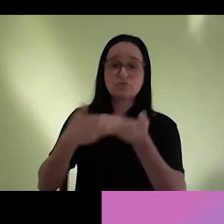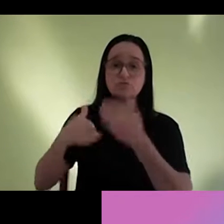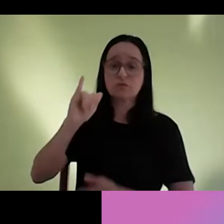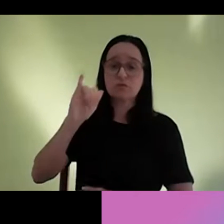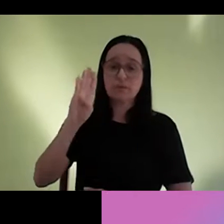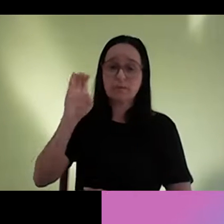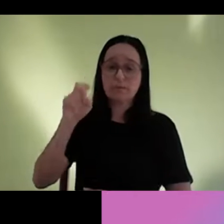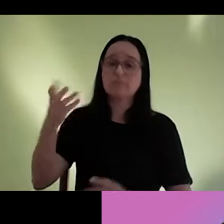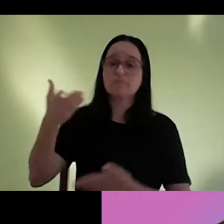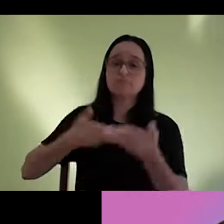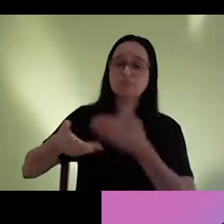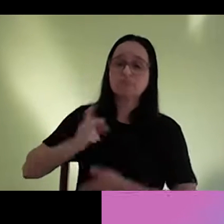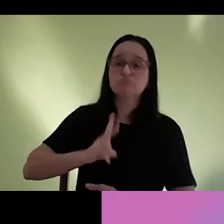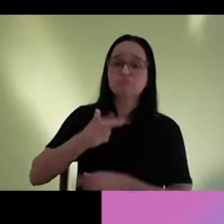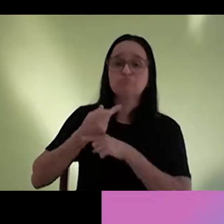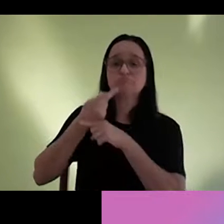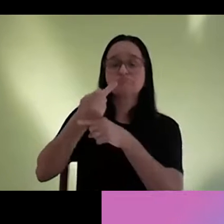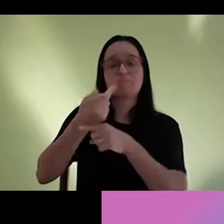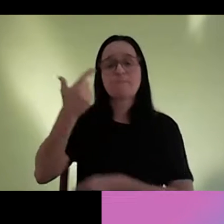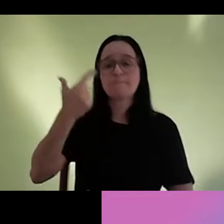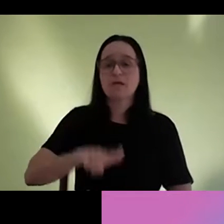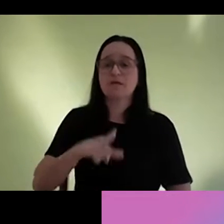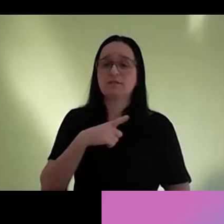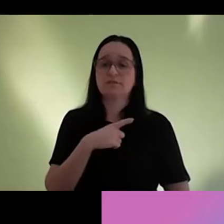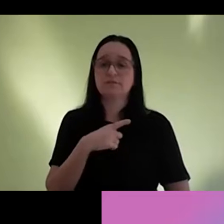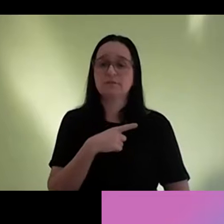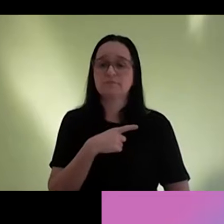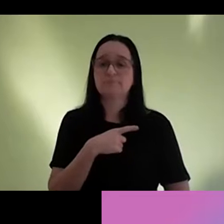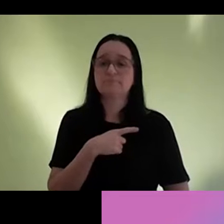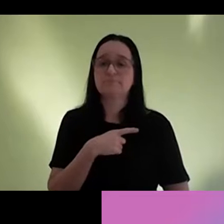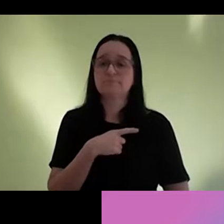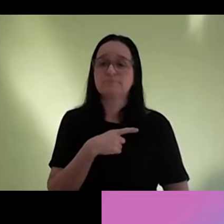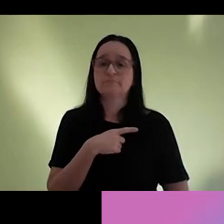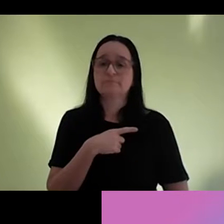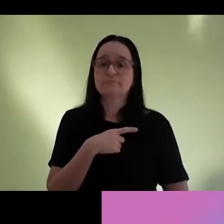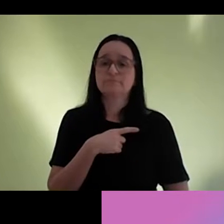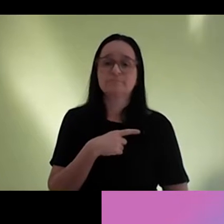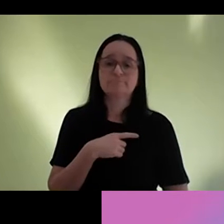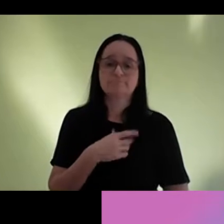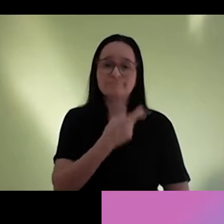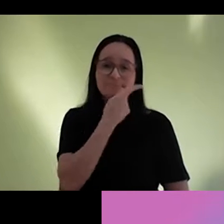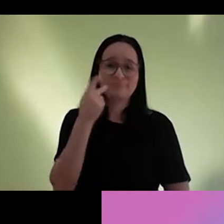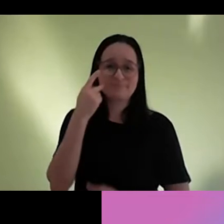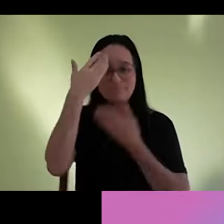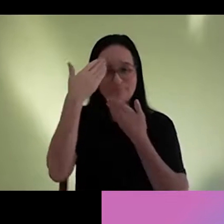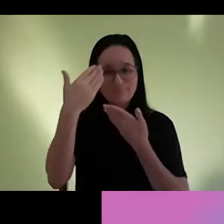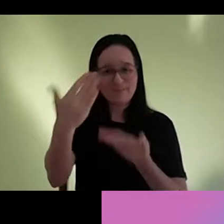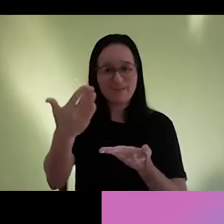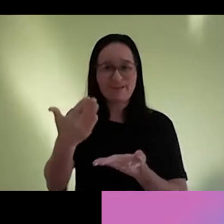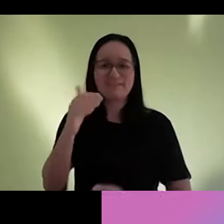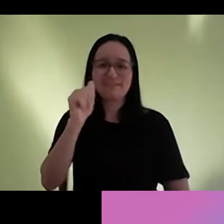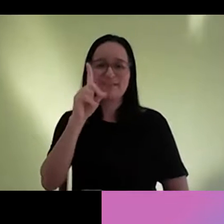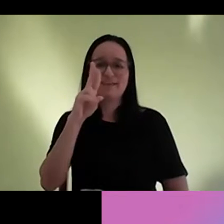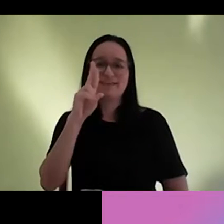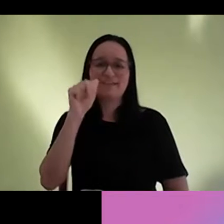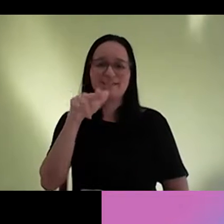vocês podem ter mais um pouquinho deles com a gente também Keles obrigada Adriana obrigada